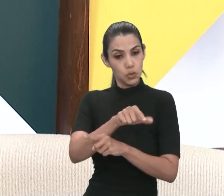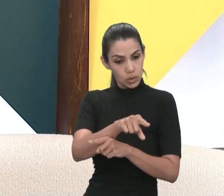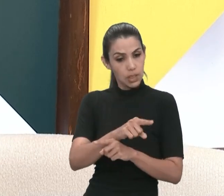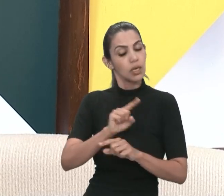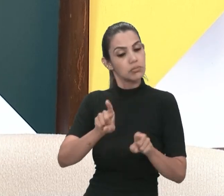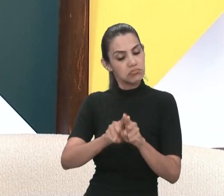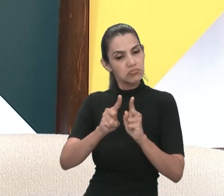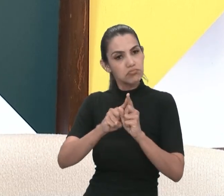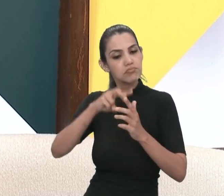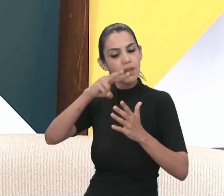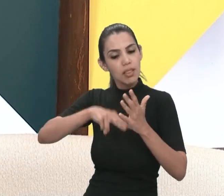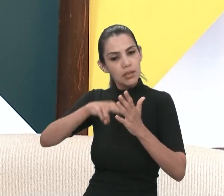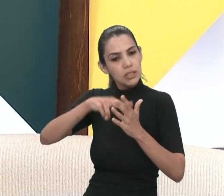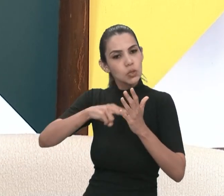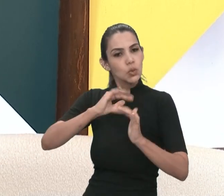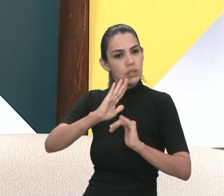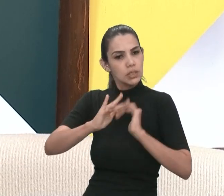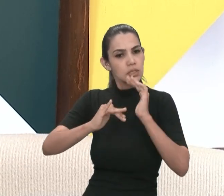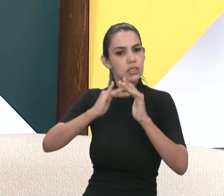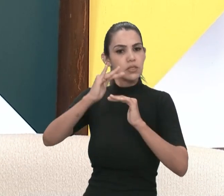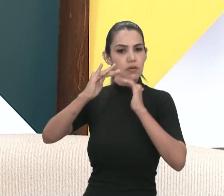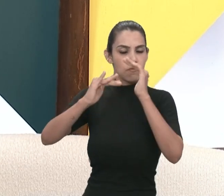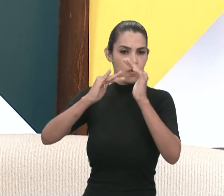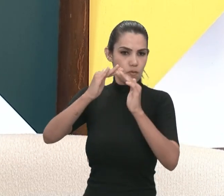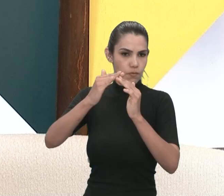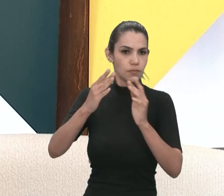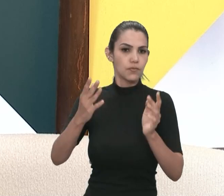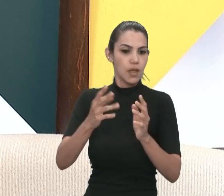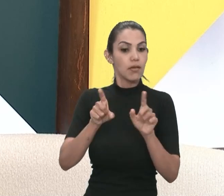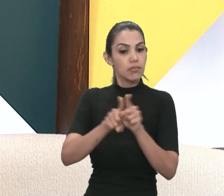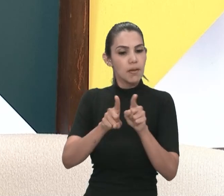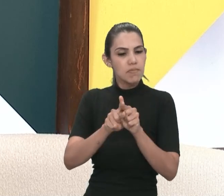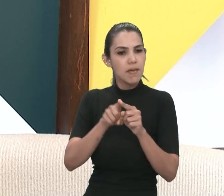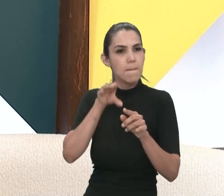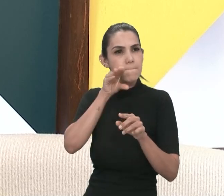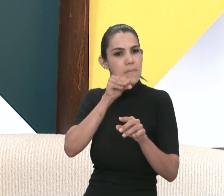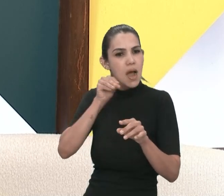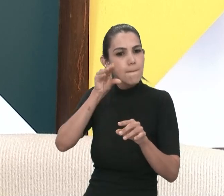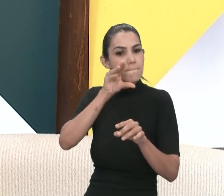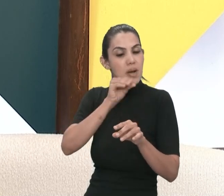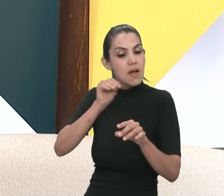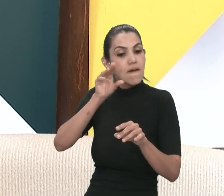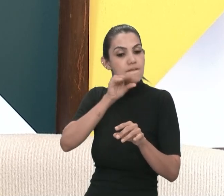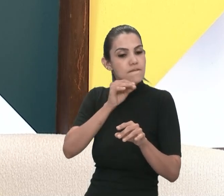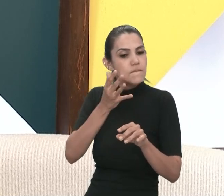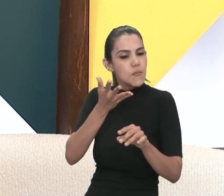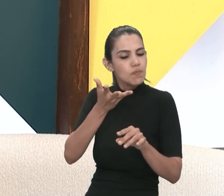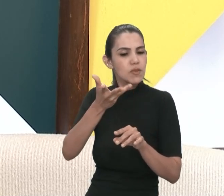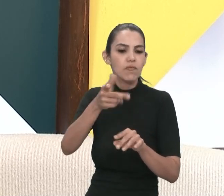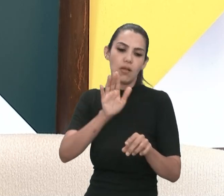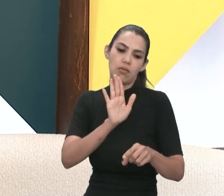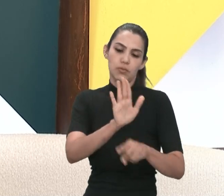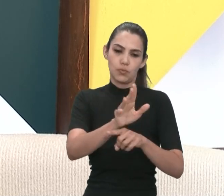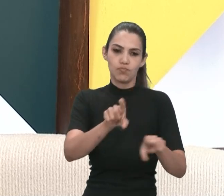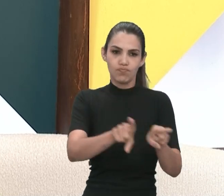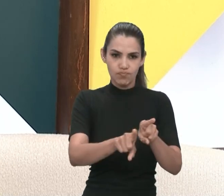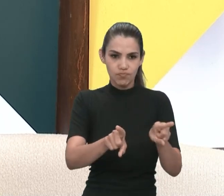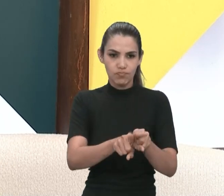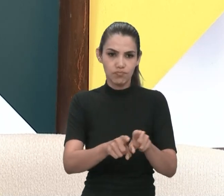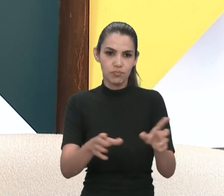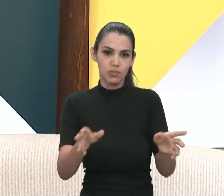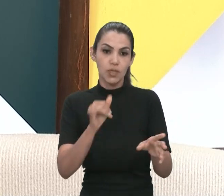né? Existem livros digitais que têm uma... Às vezes o